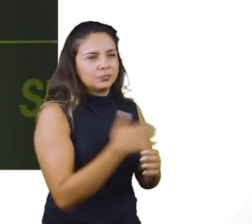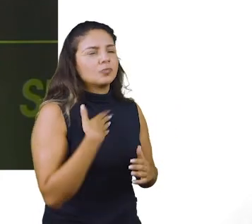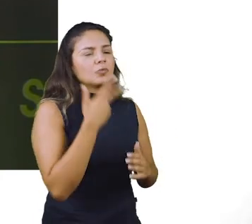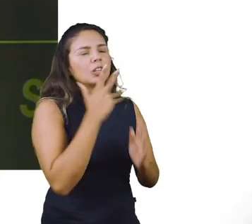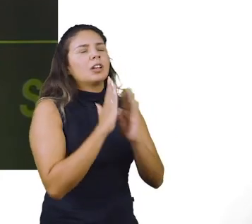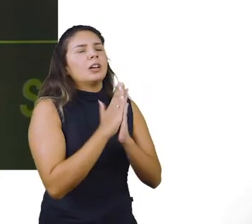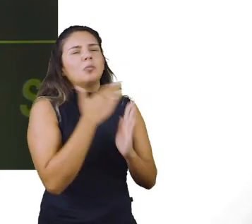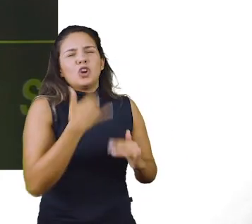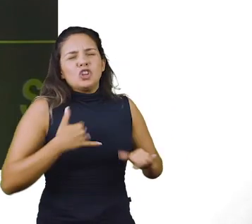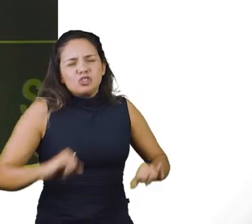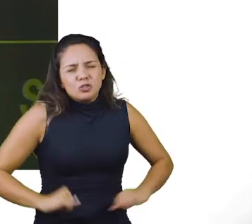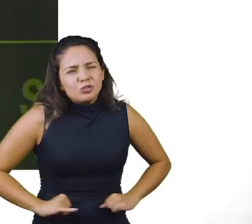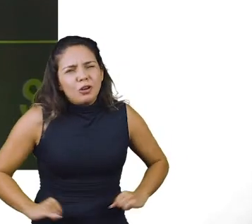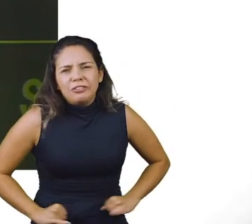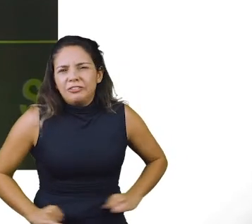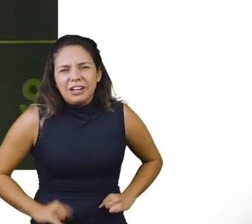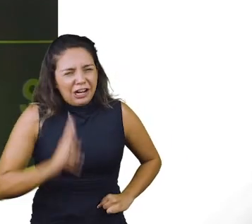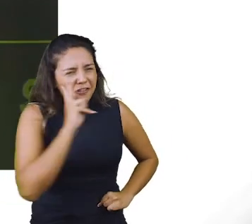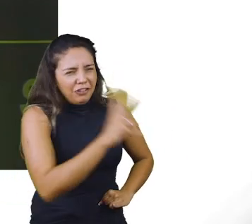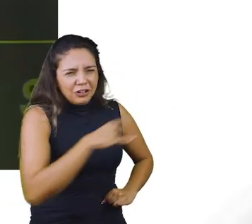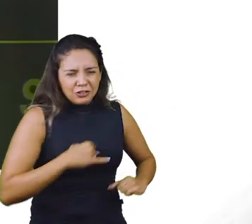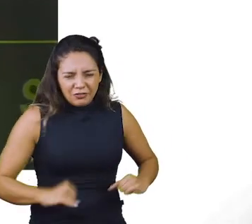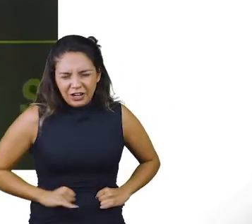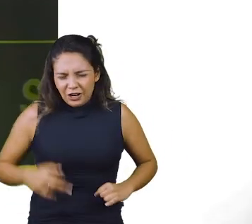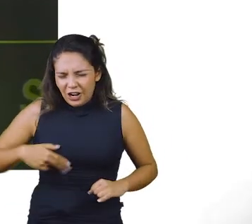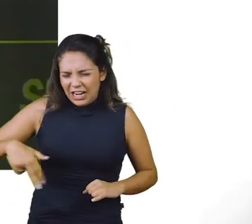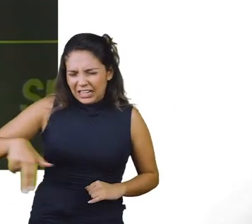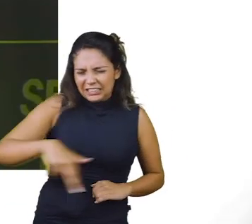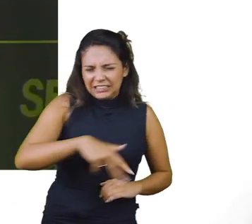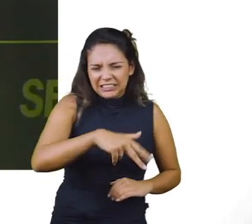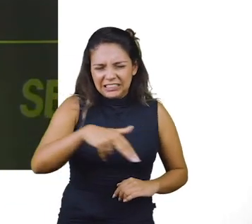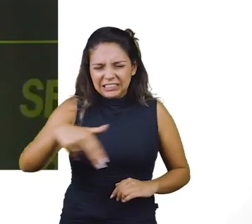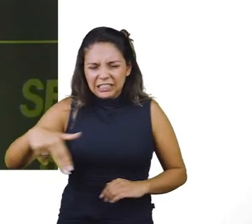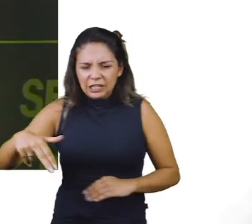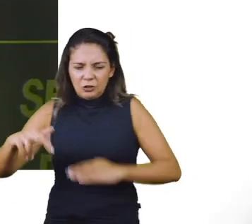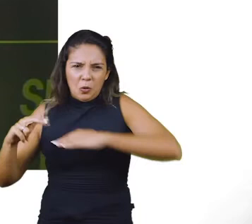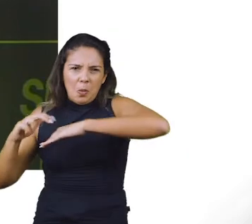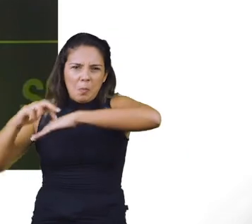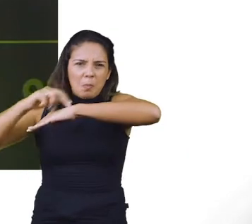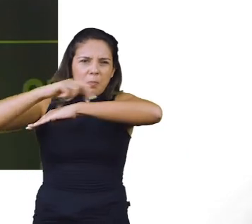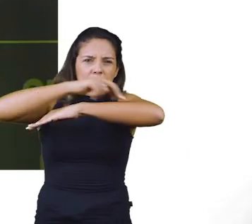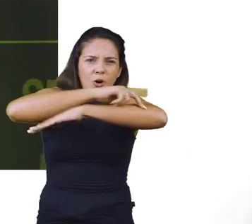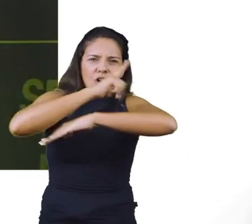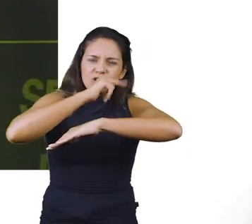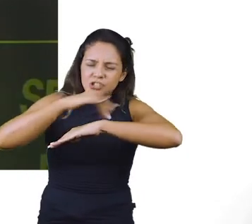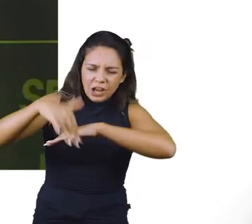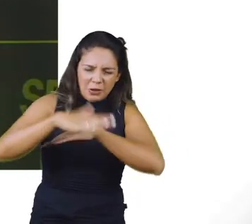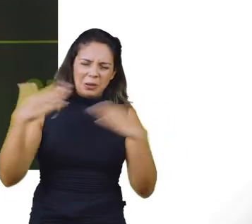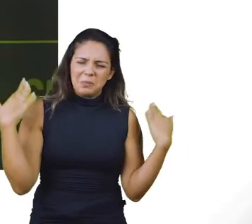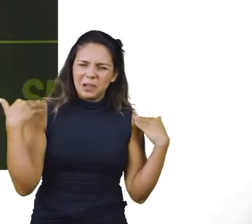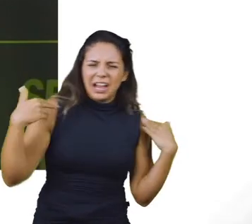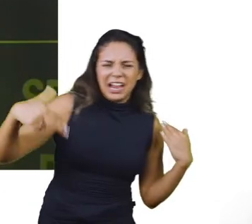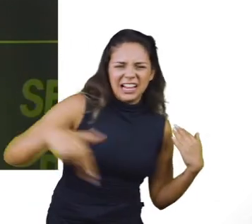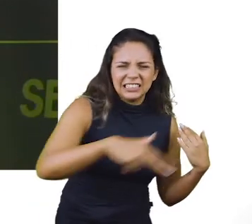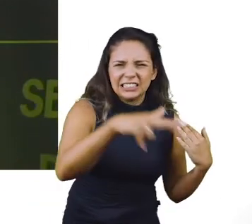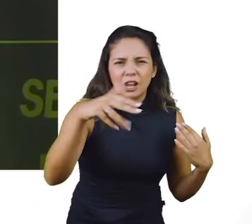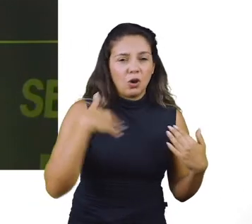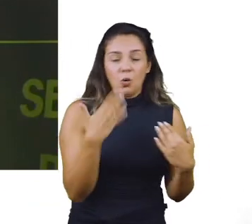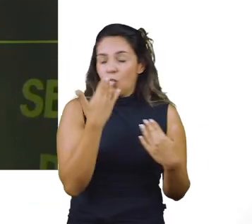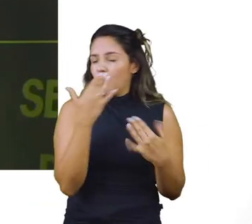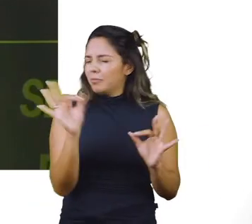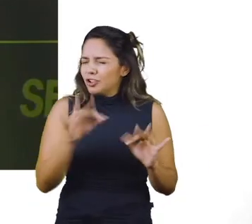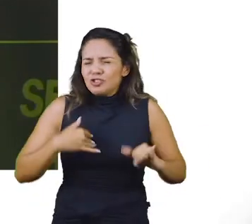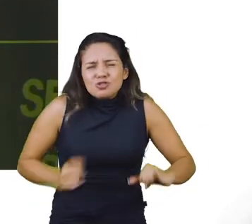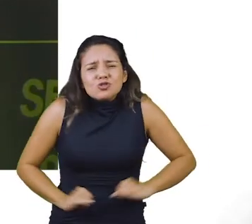não chegava. Andei pelas 5 ruas, passei ponte, passei rio. Visitei vossos parentes, não comia, não